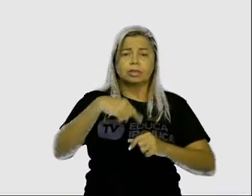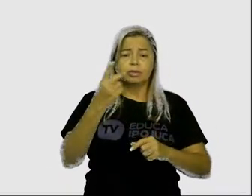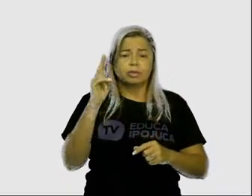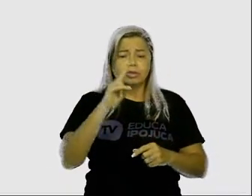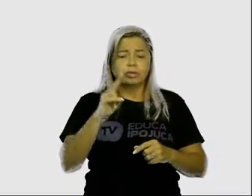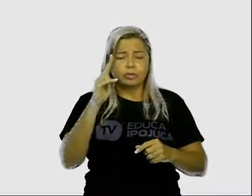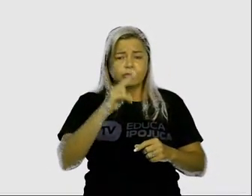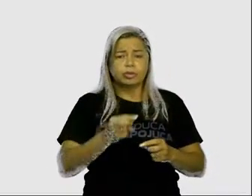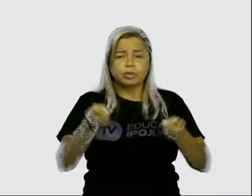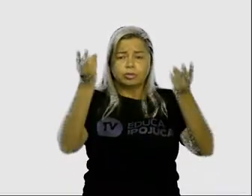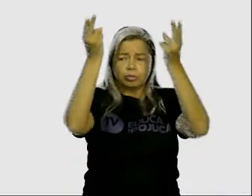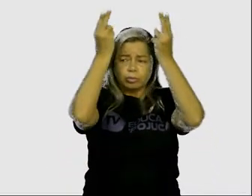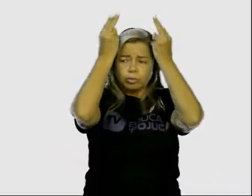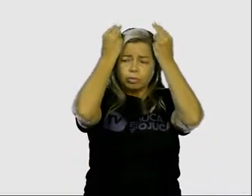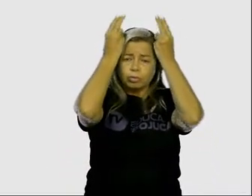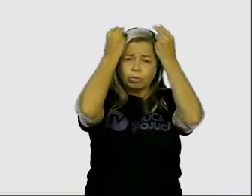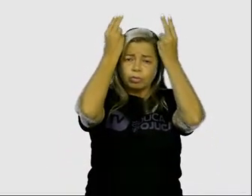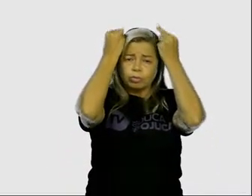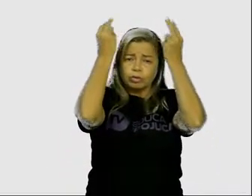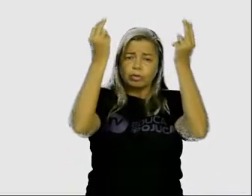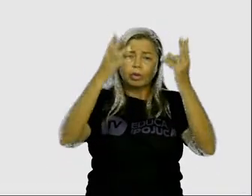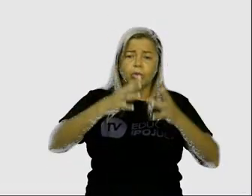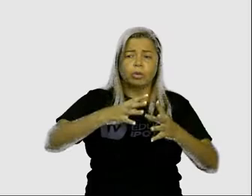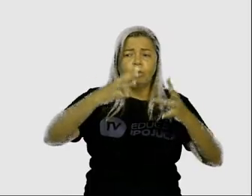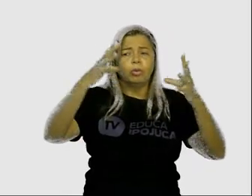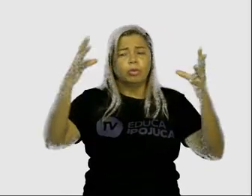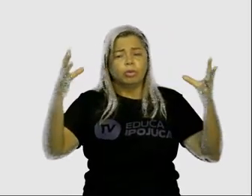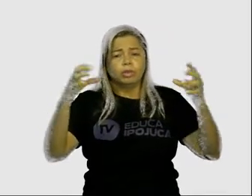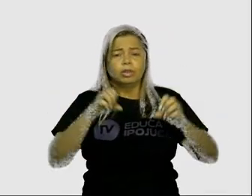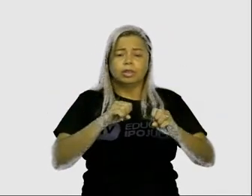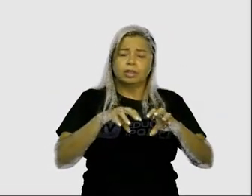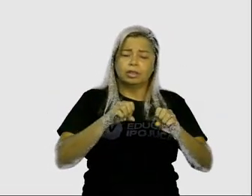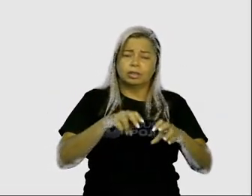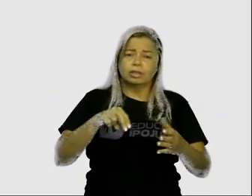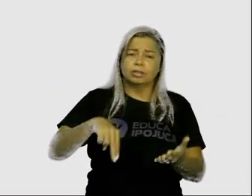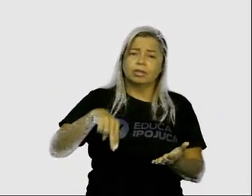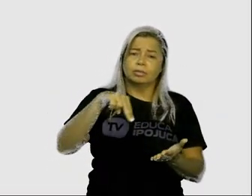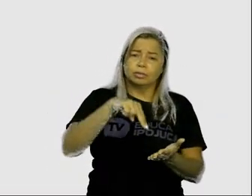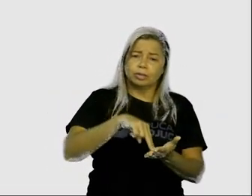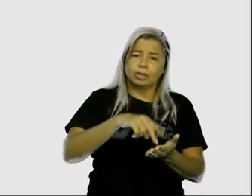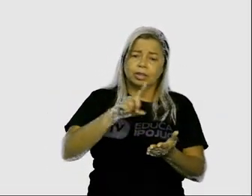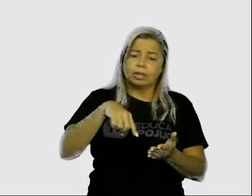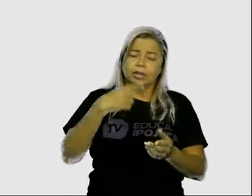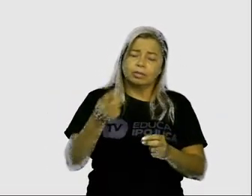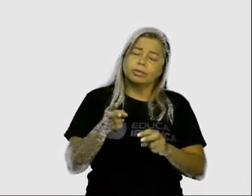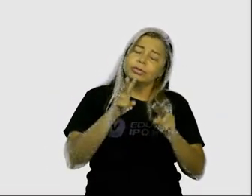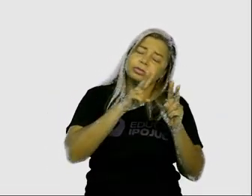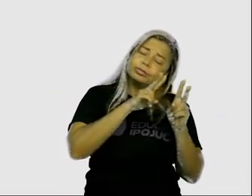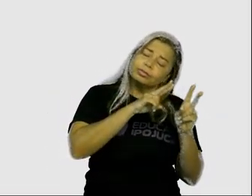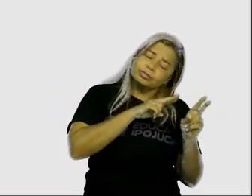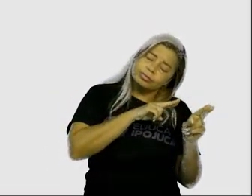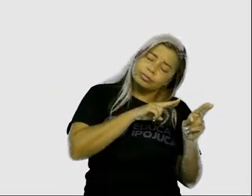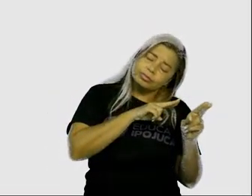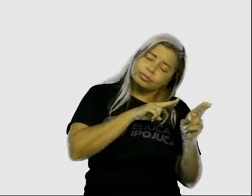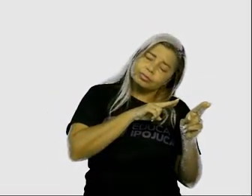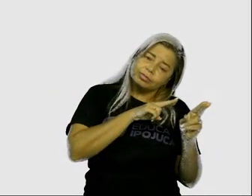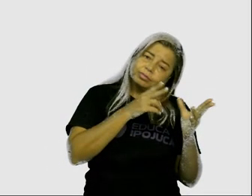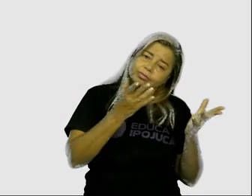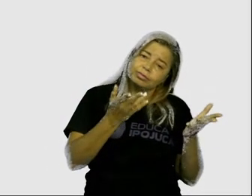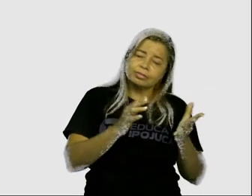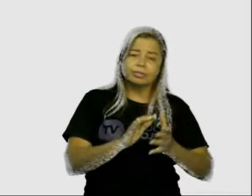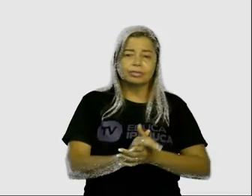gigante que ensinou ele a pular, pular, pular. Ele pulou tanto que voltou a dormir no ponto. Veja